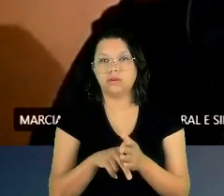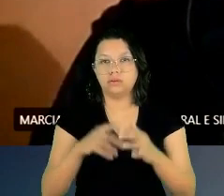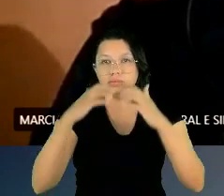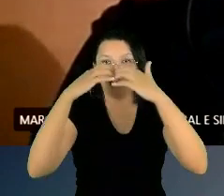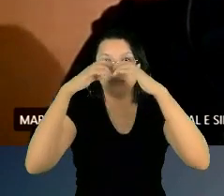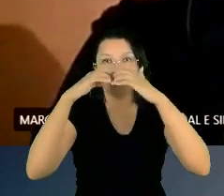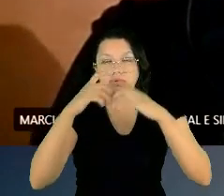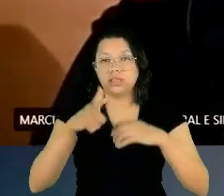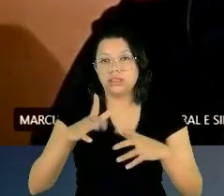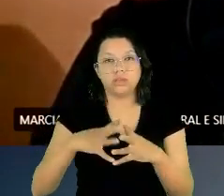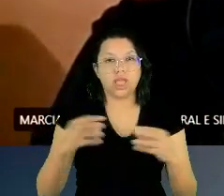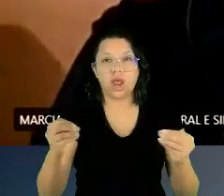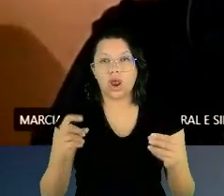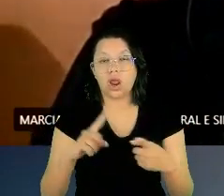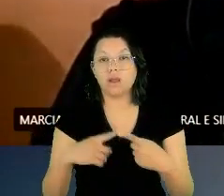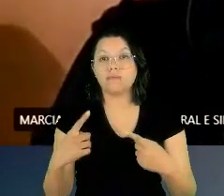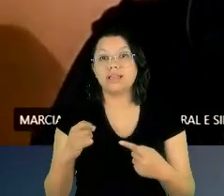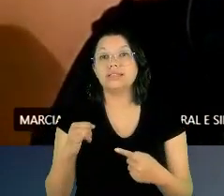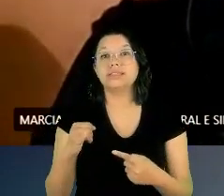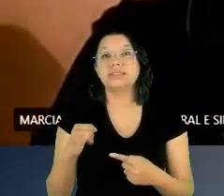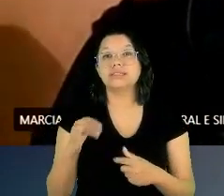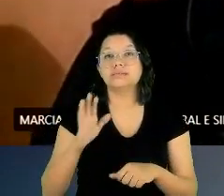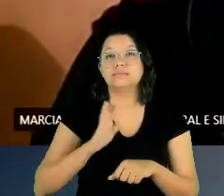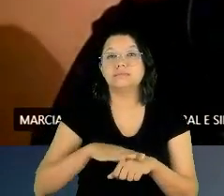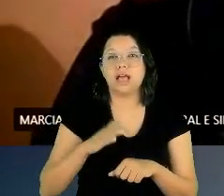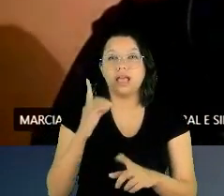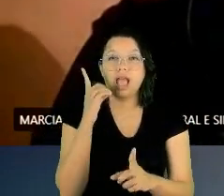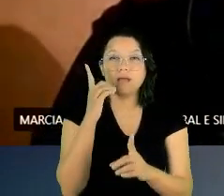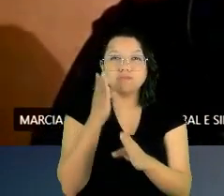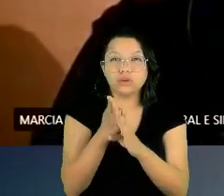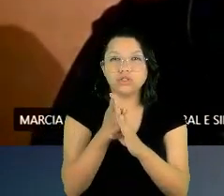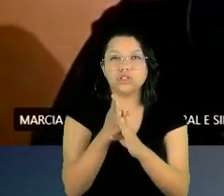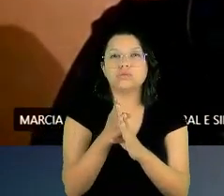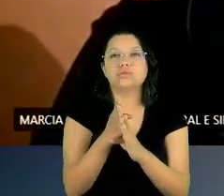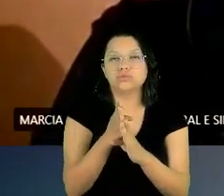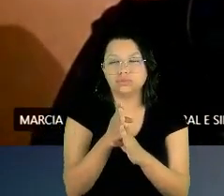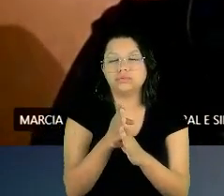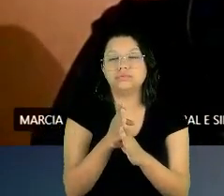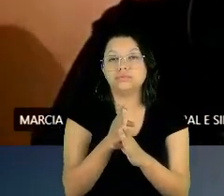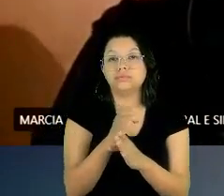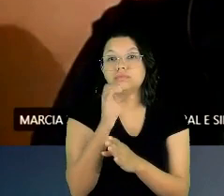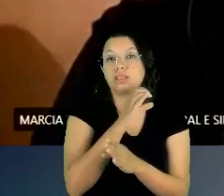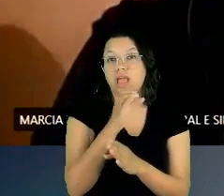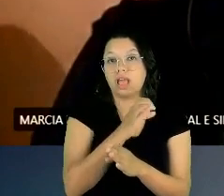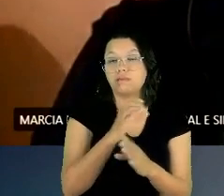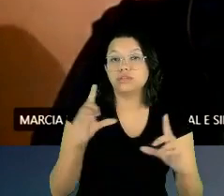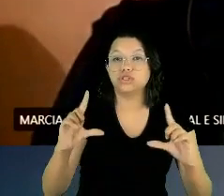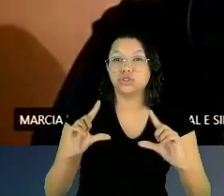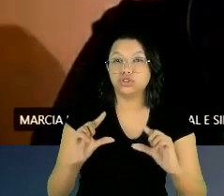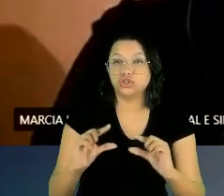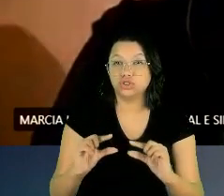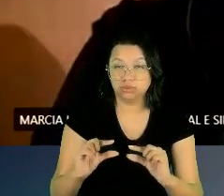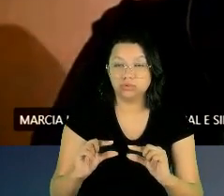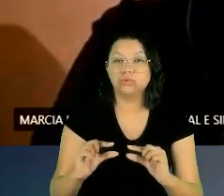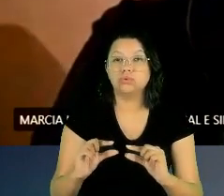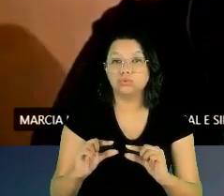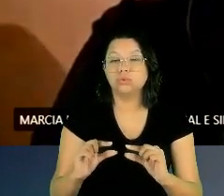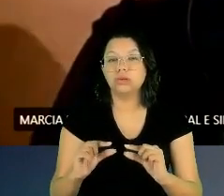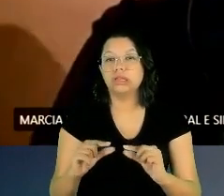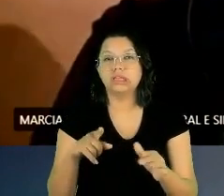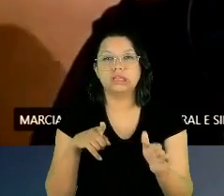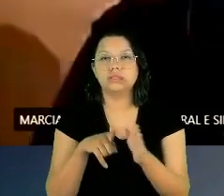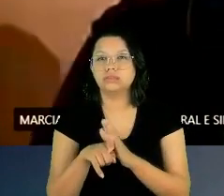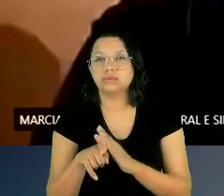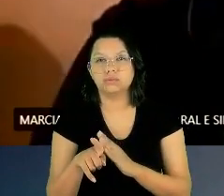nenhuma. É neurobiológica, não tem cura, mas quanto mais precoce for feita a intervenção, maior a chance de reduzir